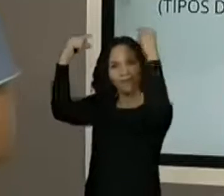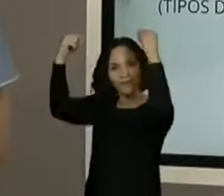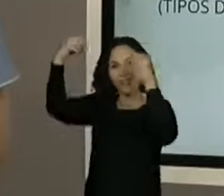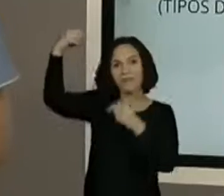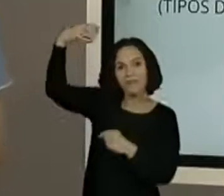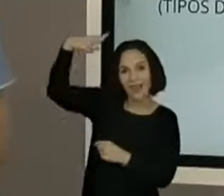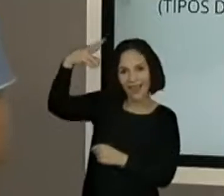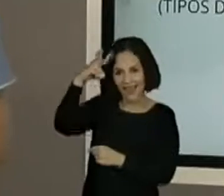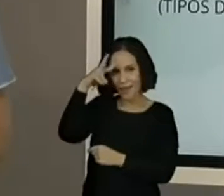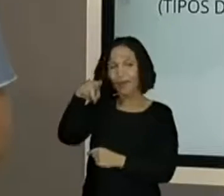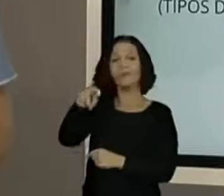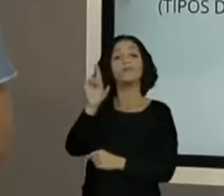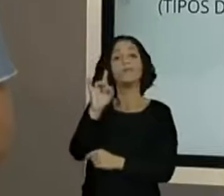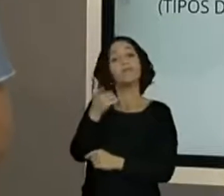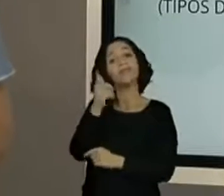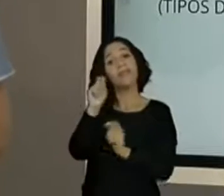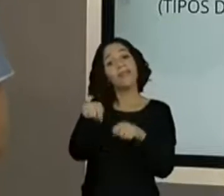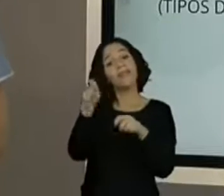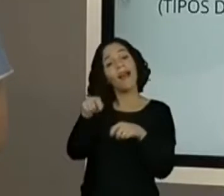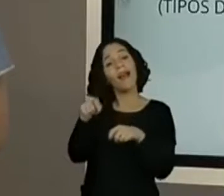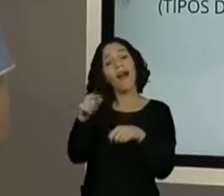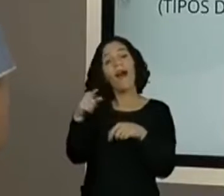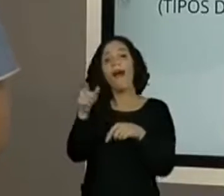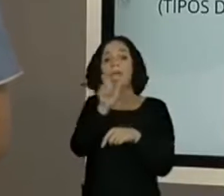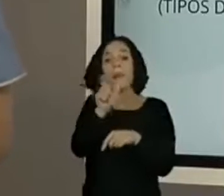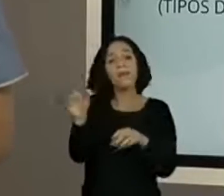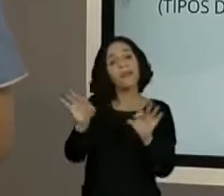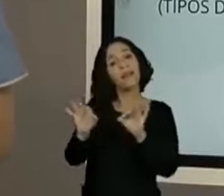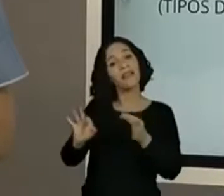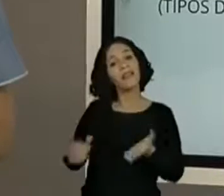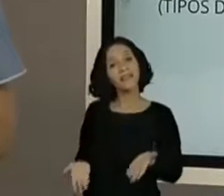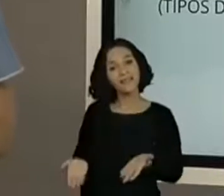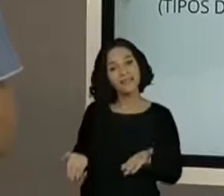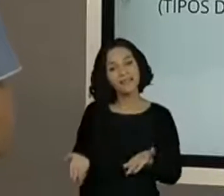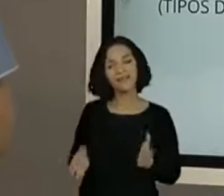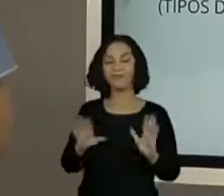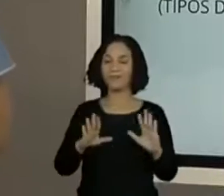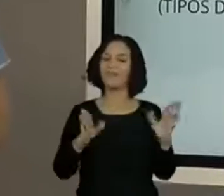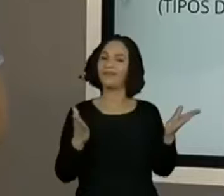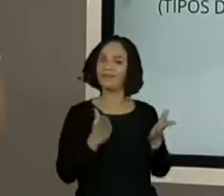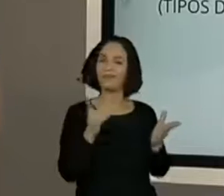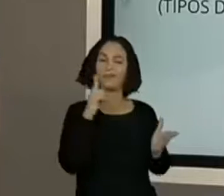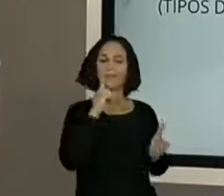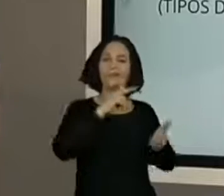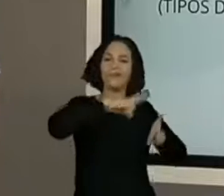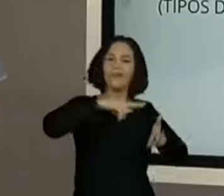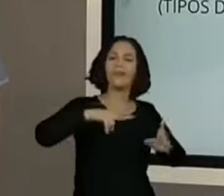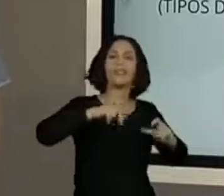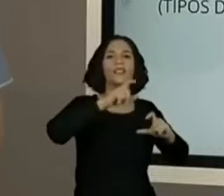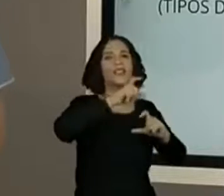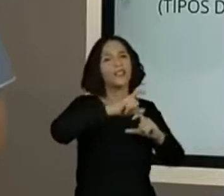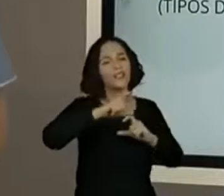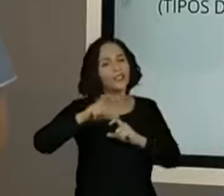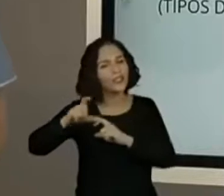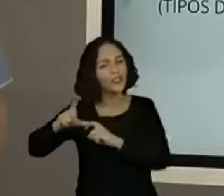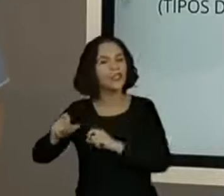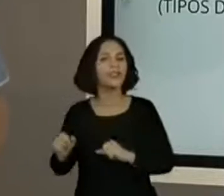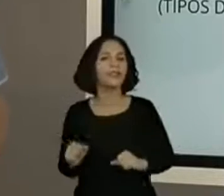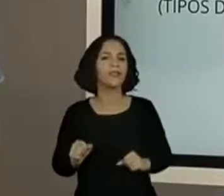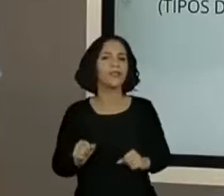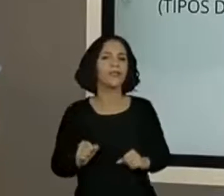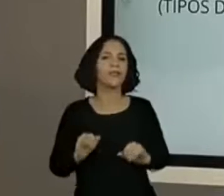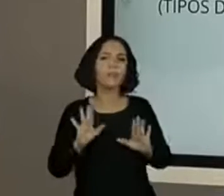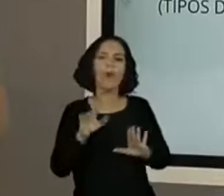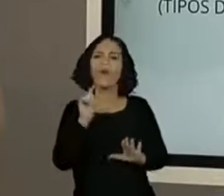Exatamente. Além disso, eu estou falando assim, a gente vai ler histórias em quadrinhos e estou toda hora, tirinhas, tirinhas.